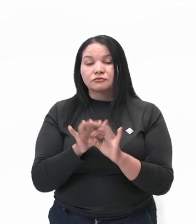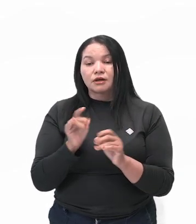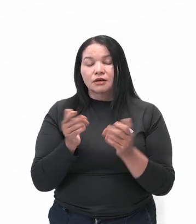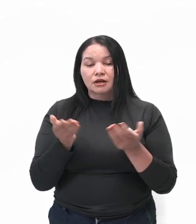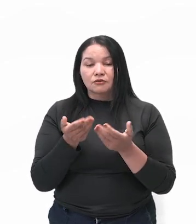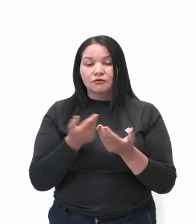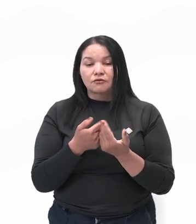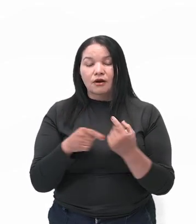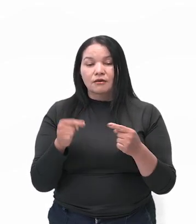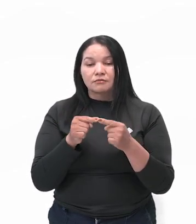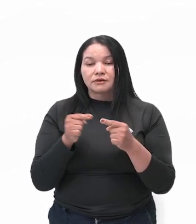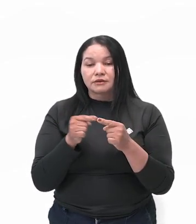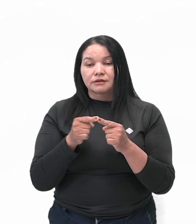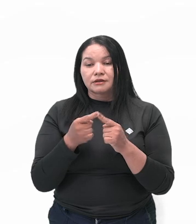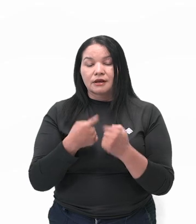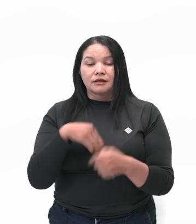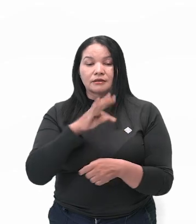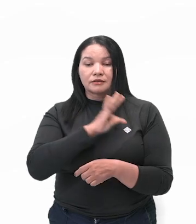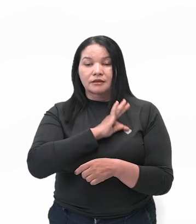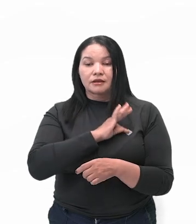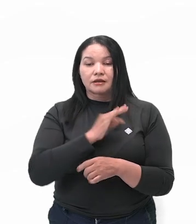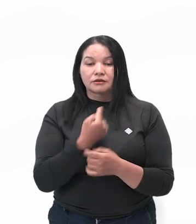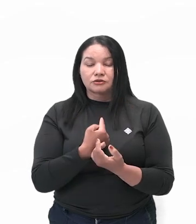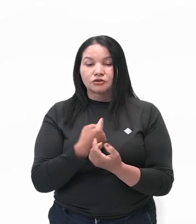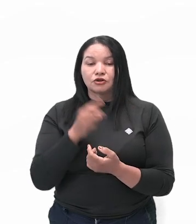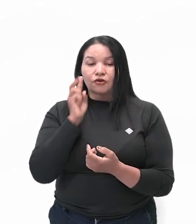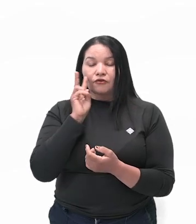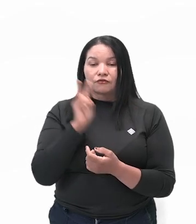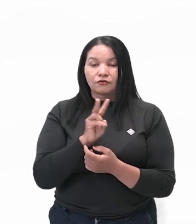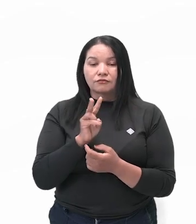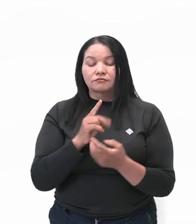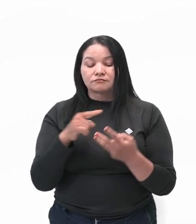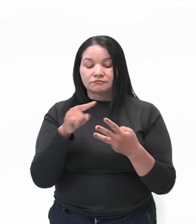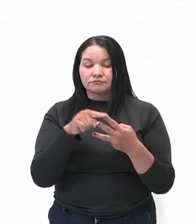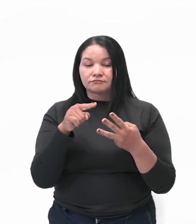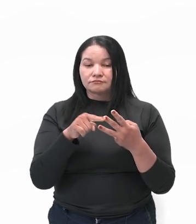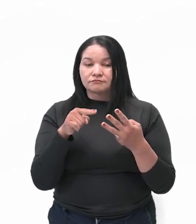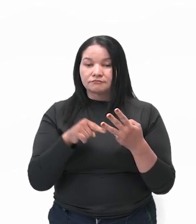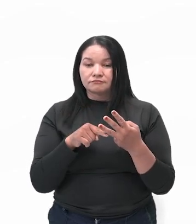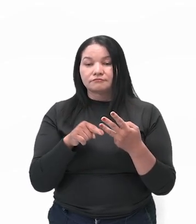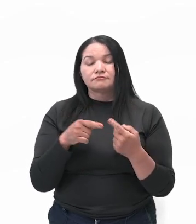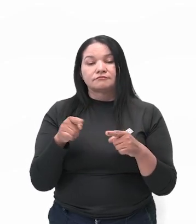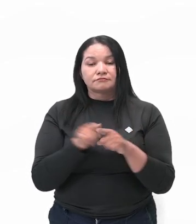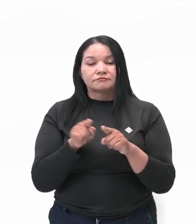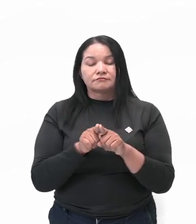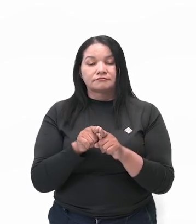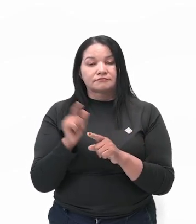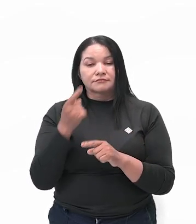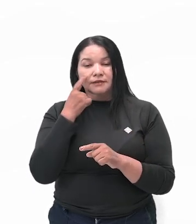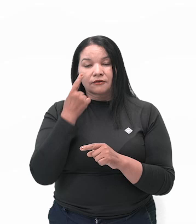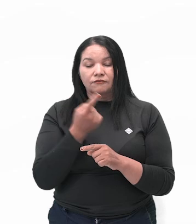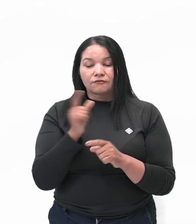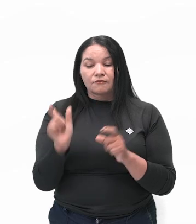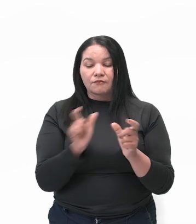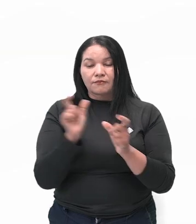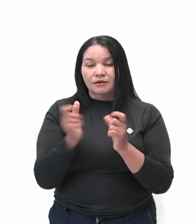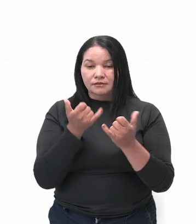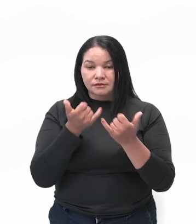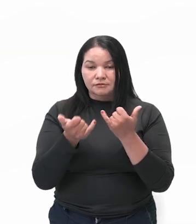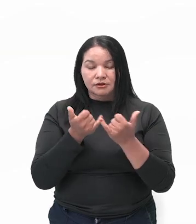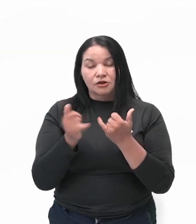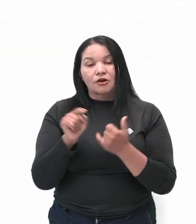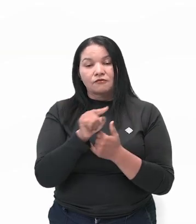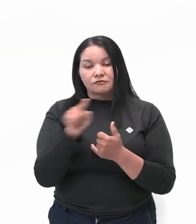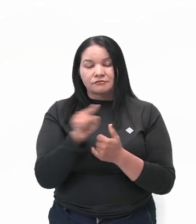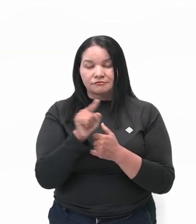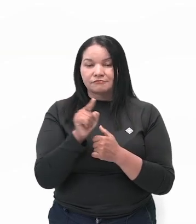essa técnica, né, de skimming, scanning e observar os cognatos, e você vai, com certeza, vai